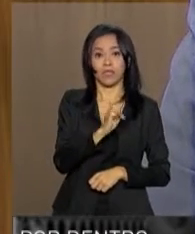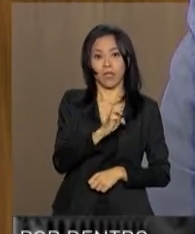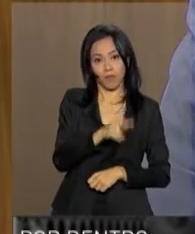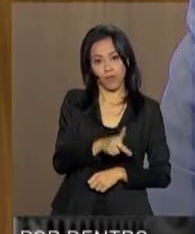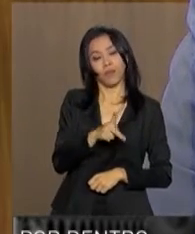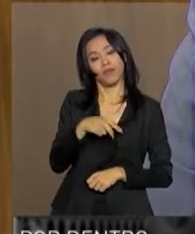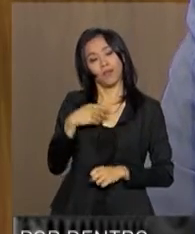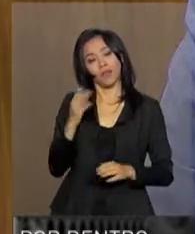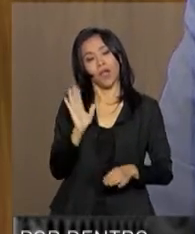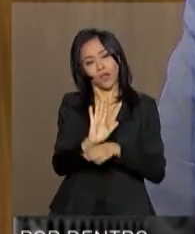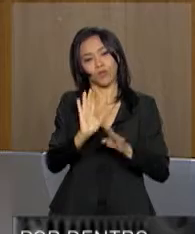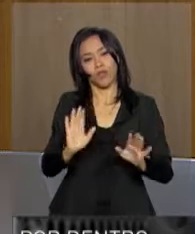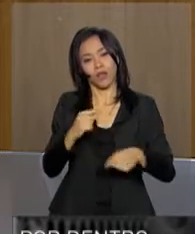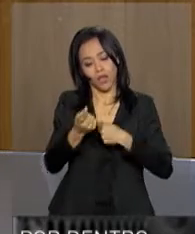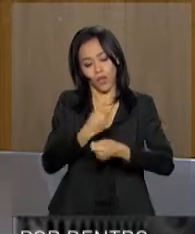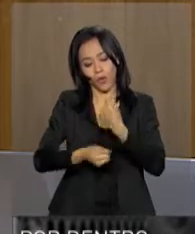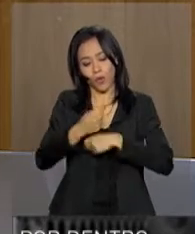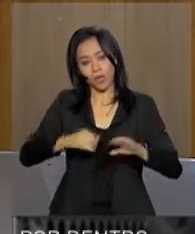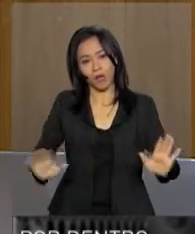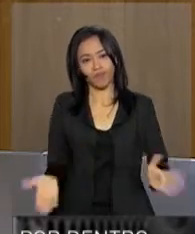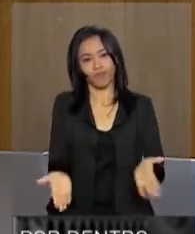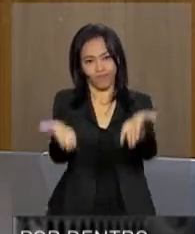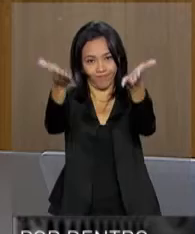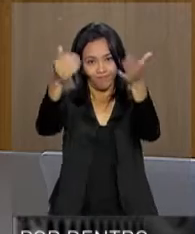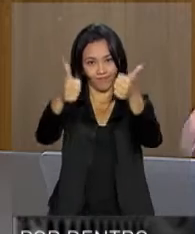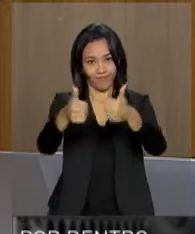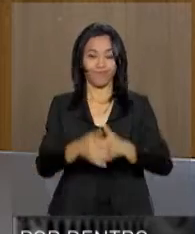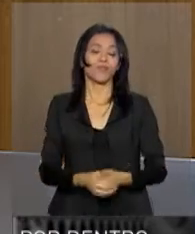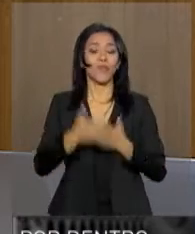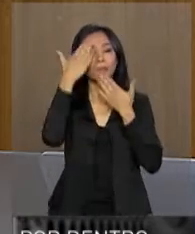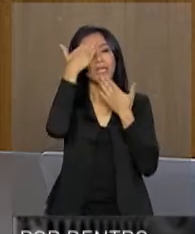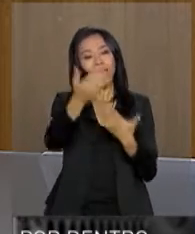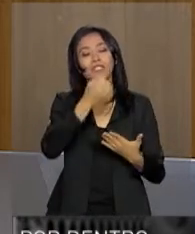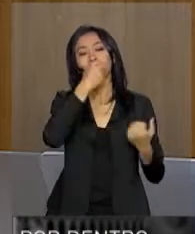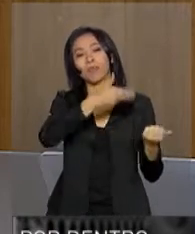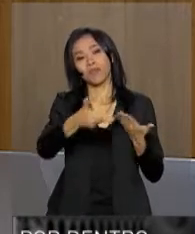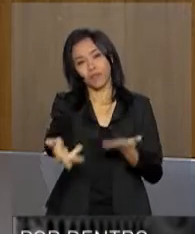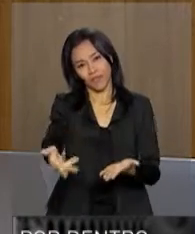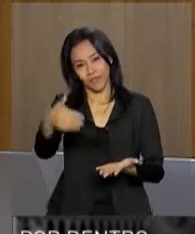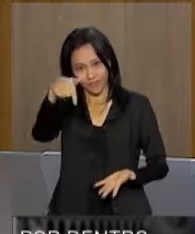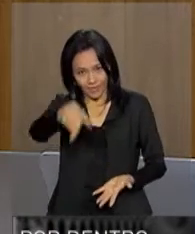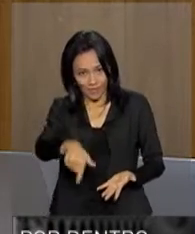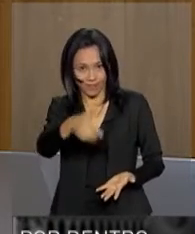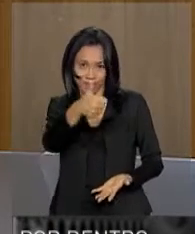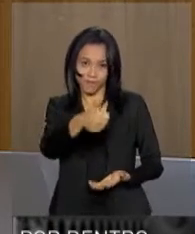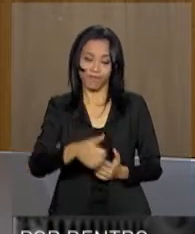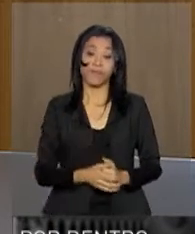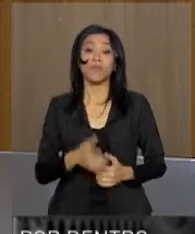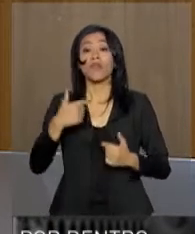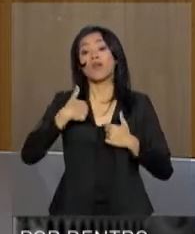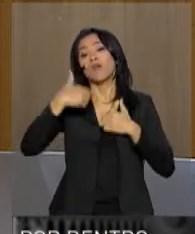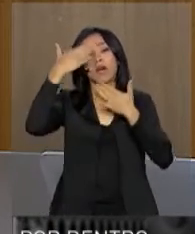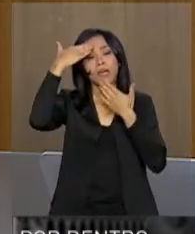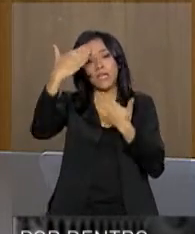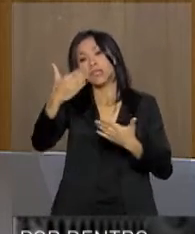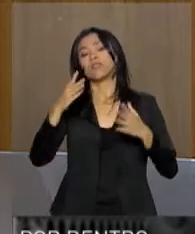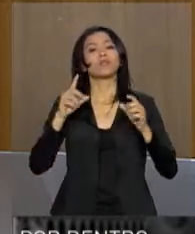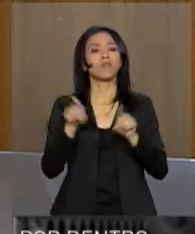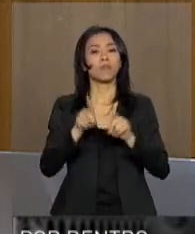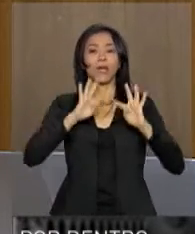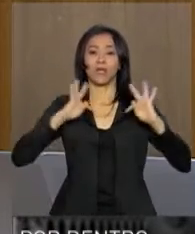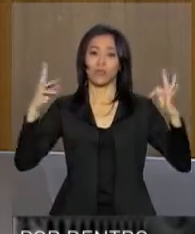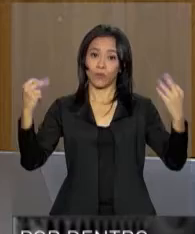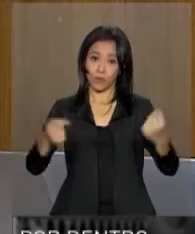atração muito obrigada ministro pela participação seja sempre bem-vindo ao nosso programa eu agradeço também a todos que nos